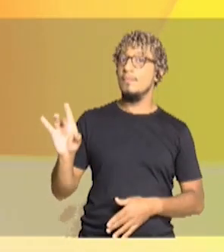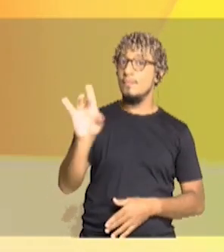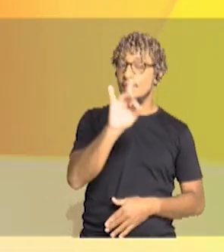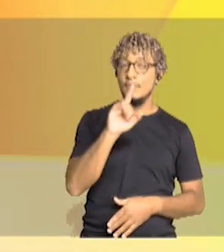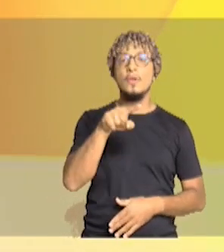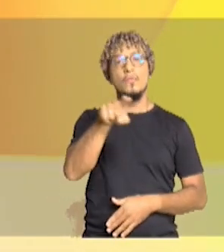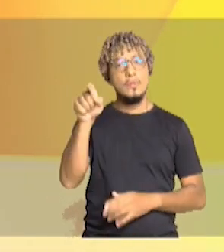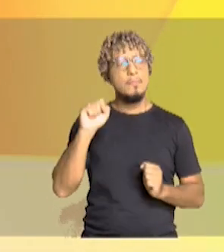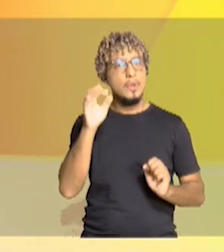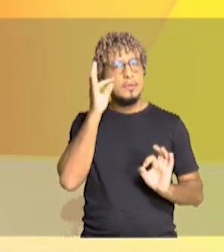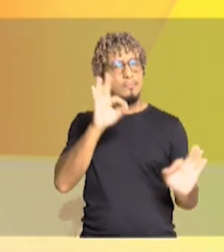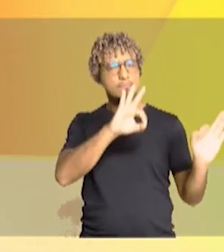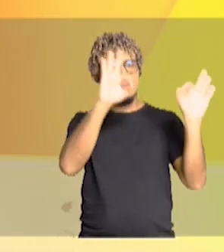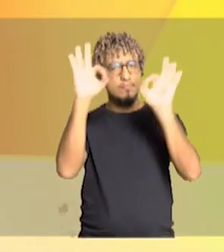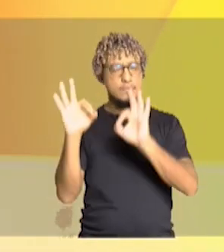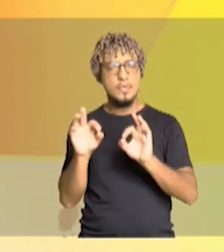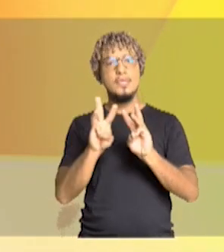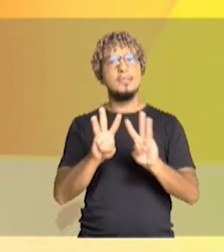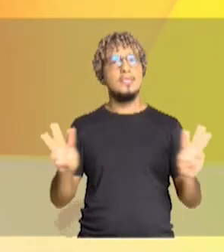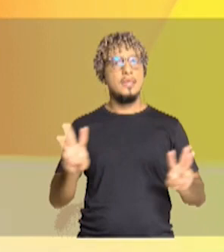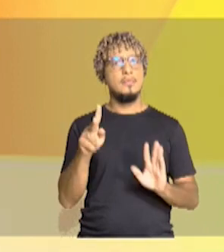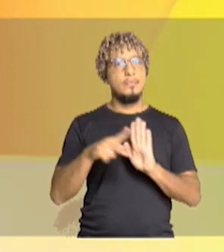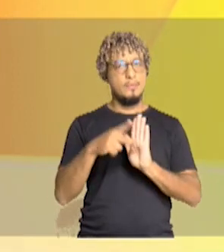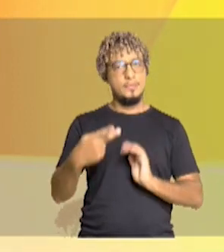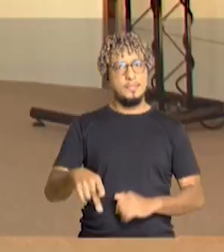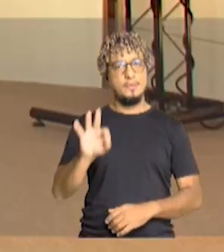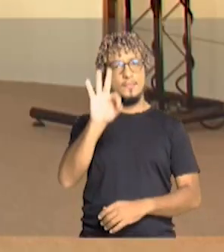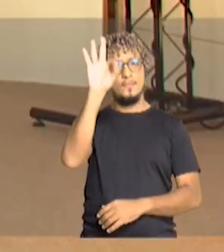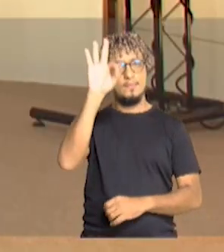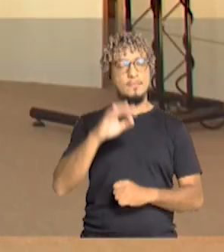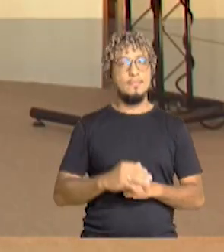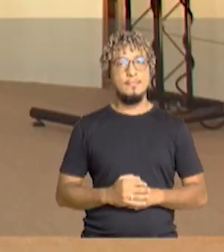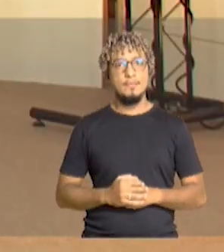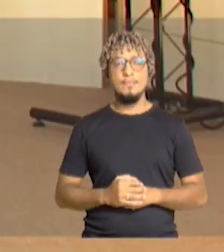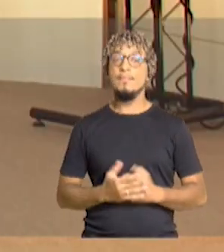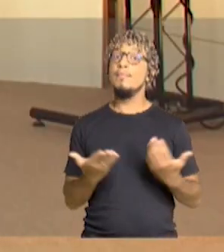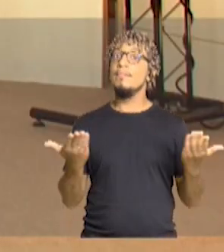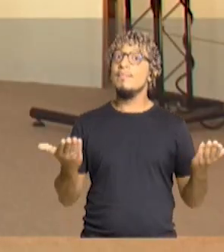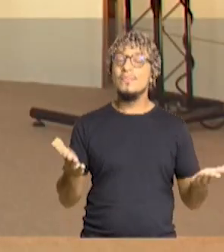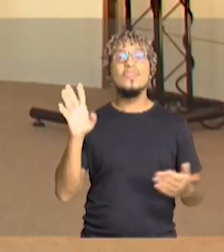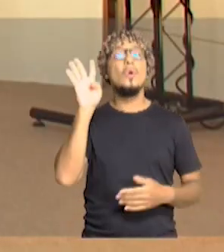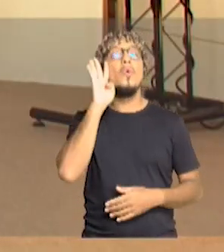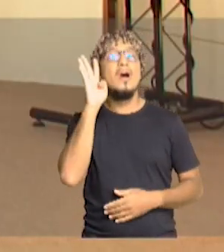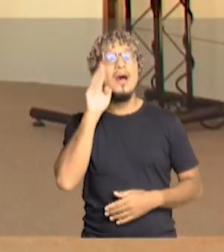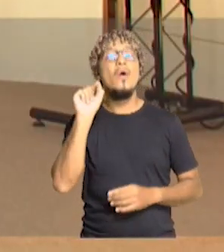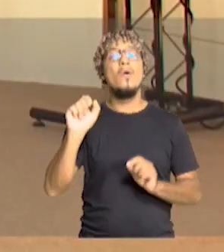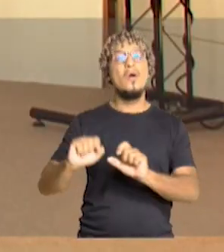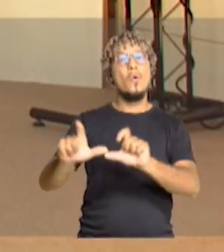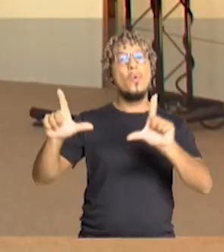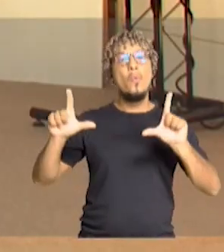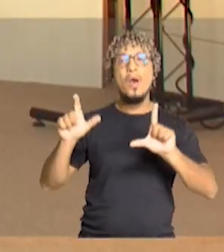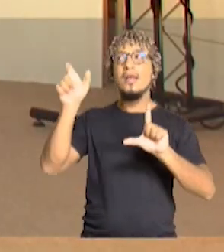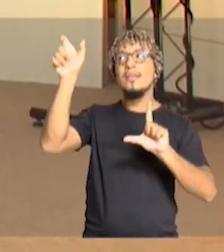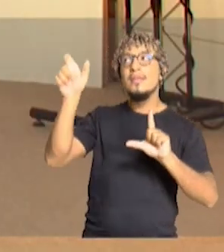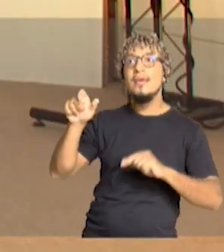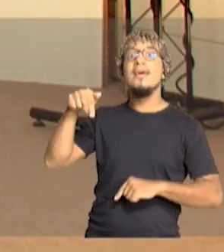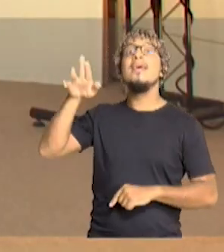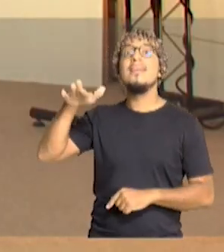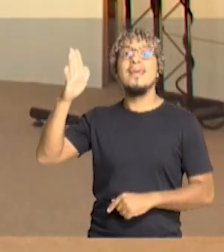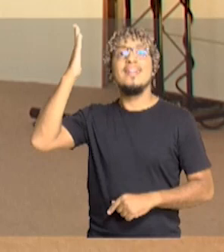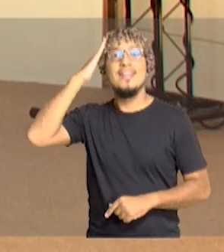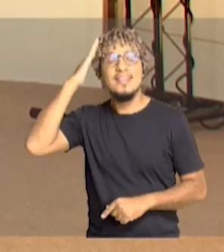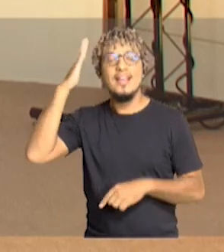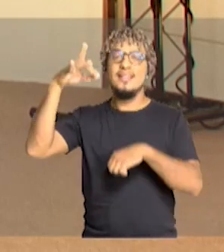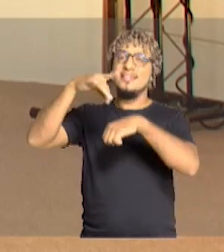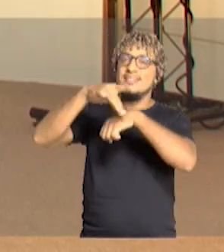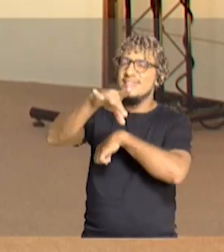você pode conferir no site da UFMA gente quarta-feira é dia do nosso quadro que entende do assunto que hoje